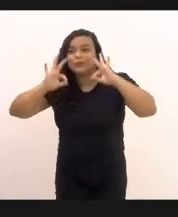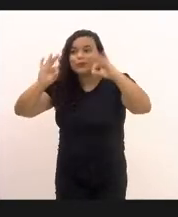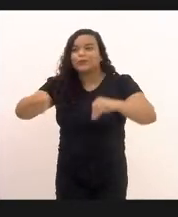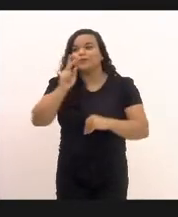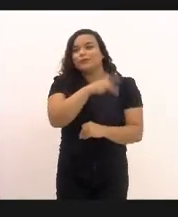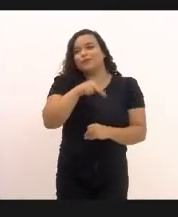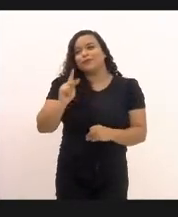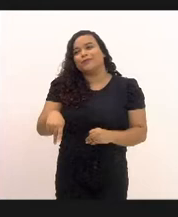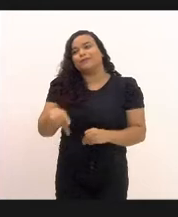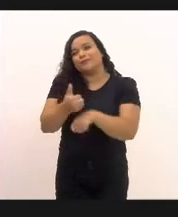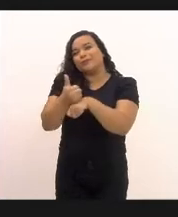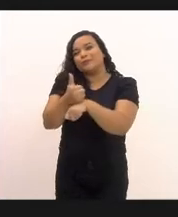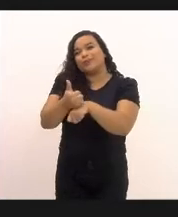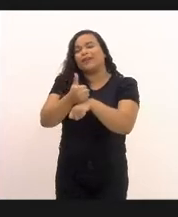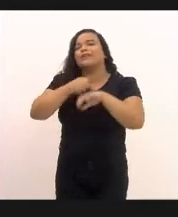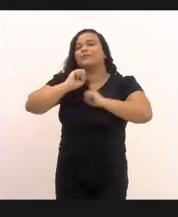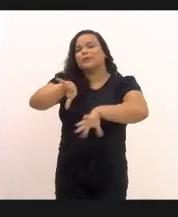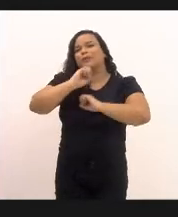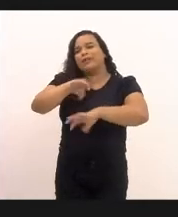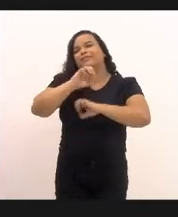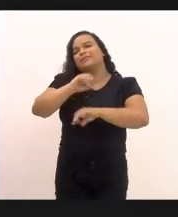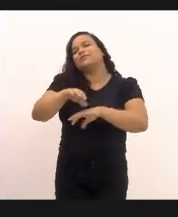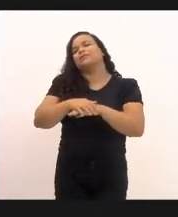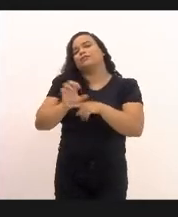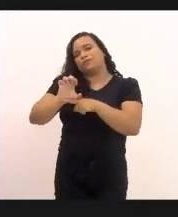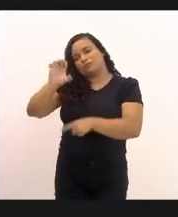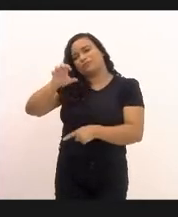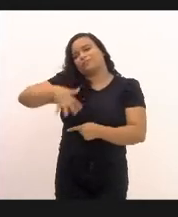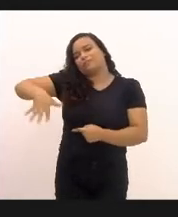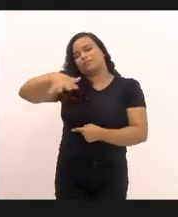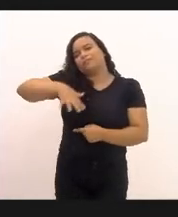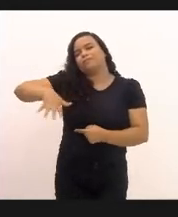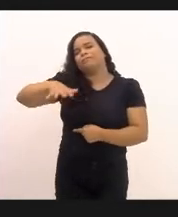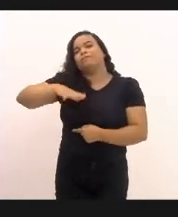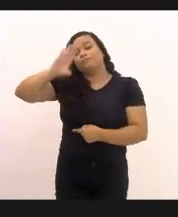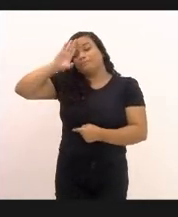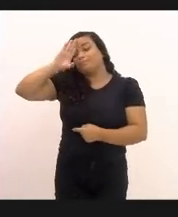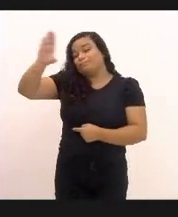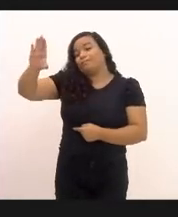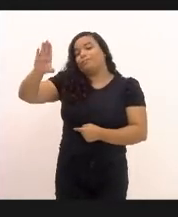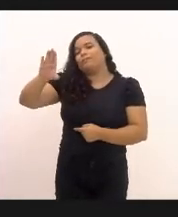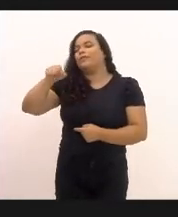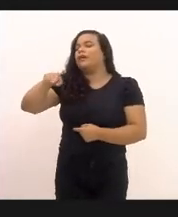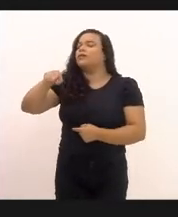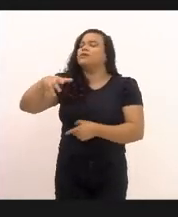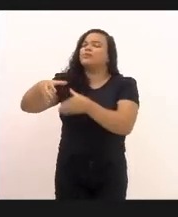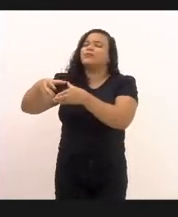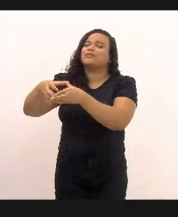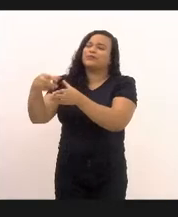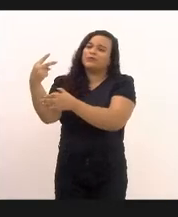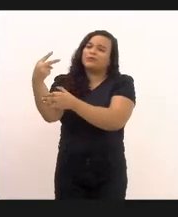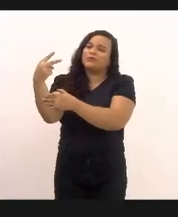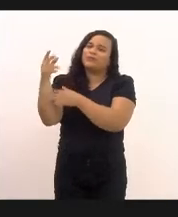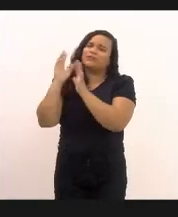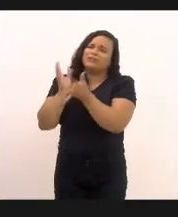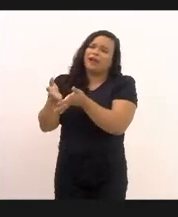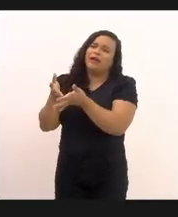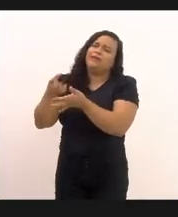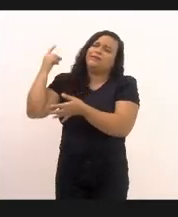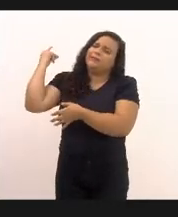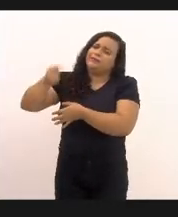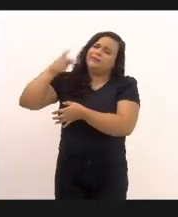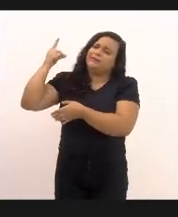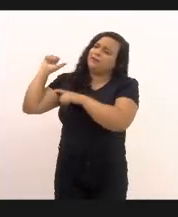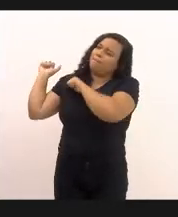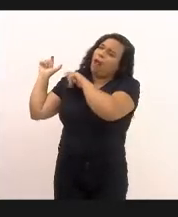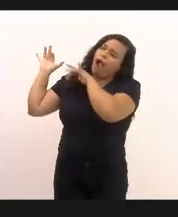dois profissionais de educação do nosso Estado, mas principalmente os docentes dois que vieram de muito longe buscar a